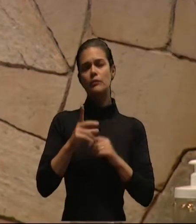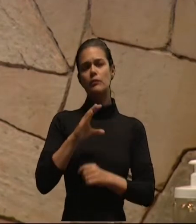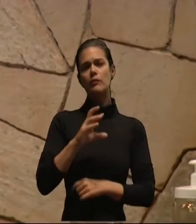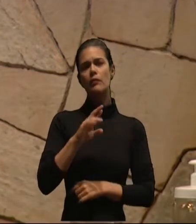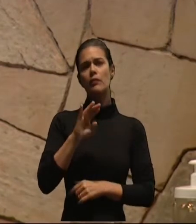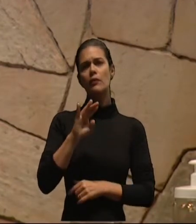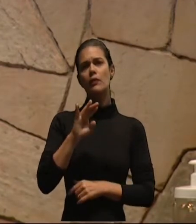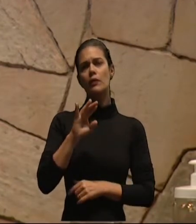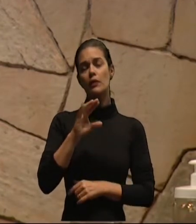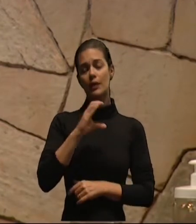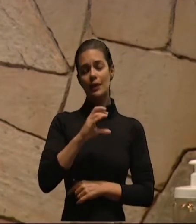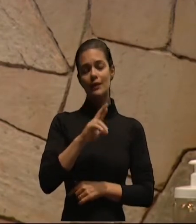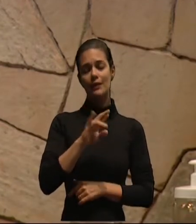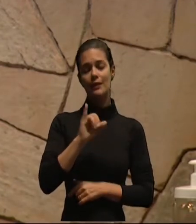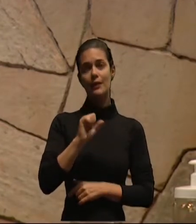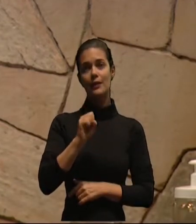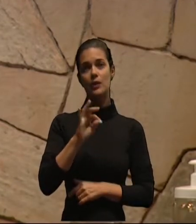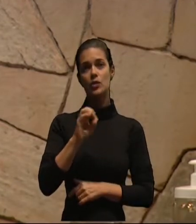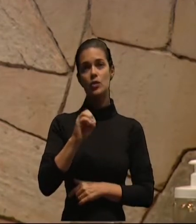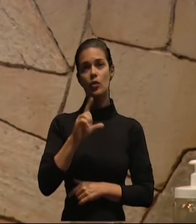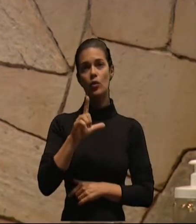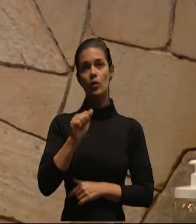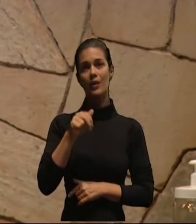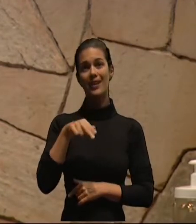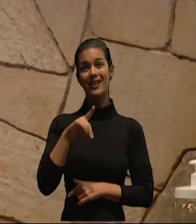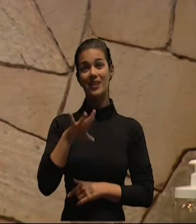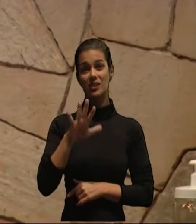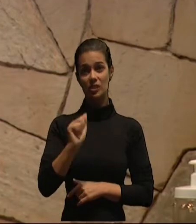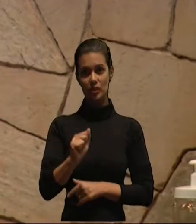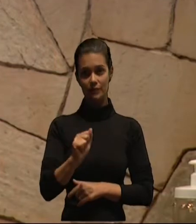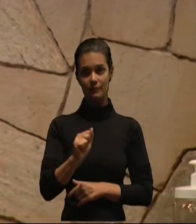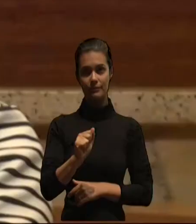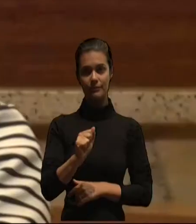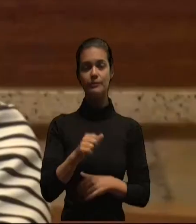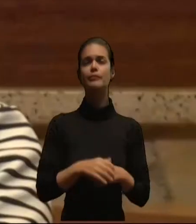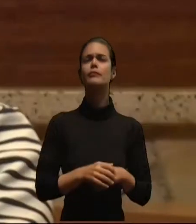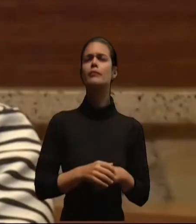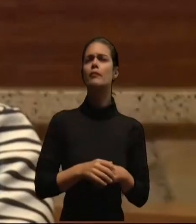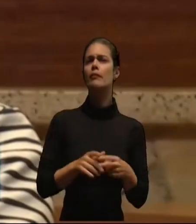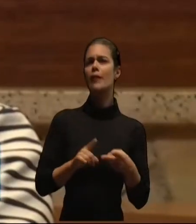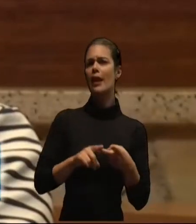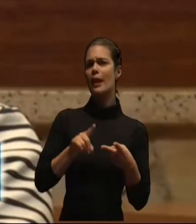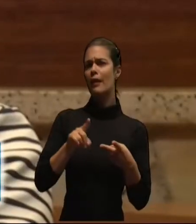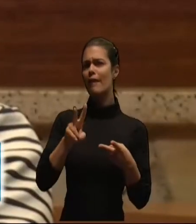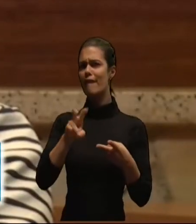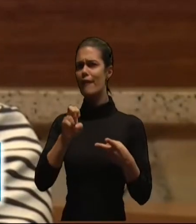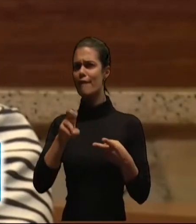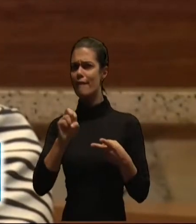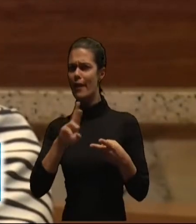tem sido feito para poder estar ajudando essas pessoas neste momento. Toda quinta-feira,